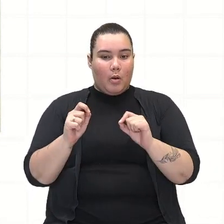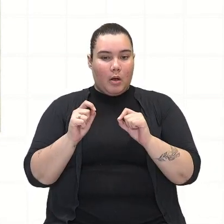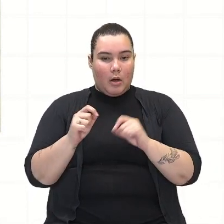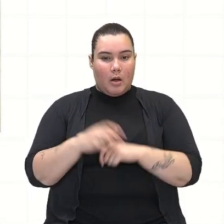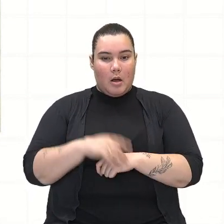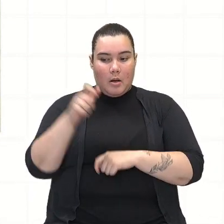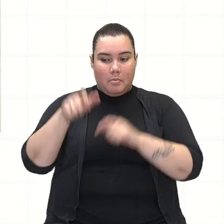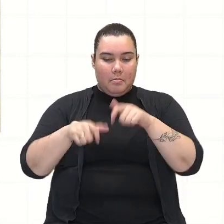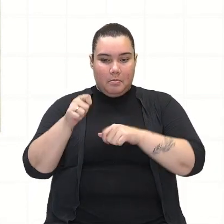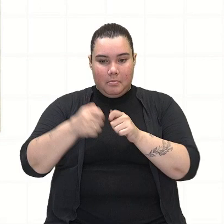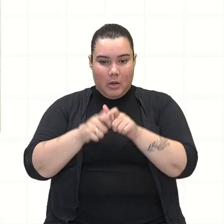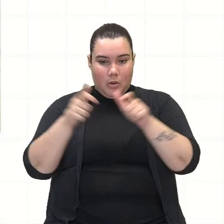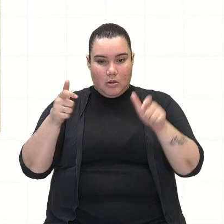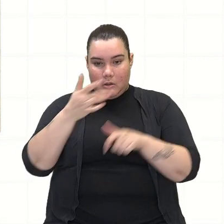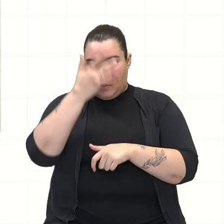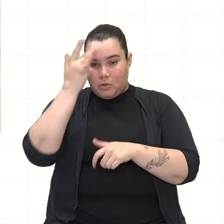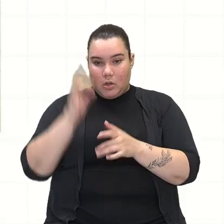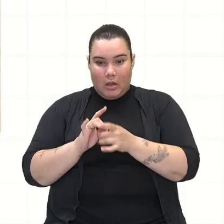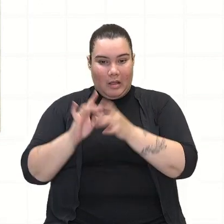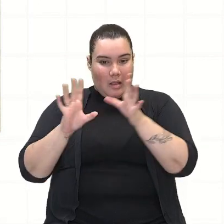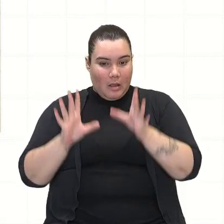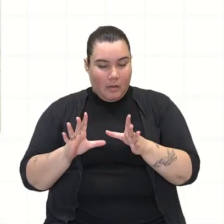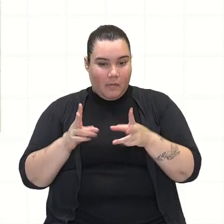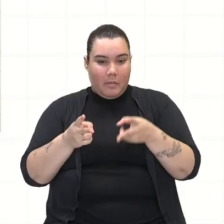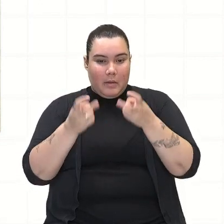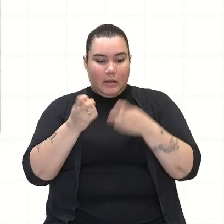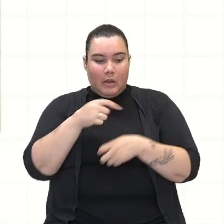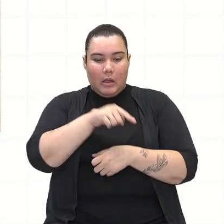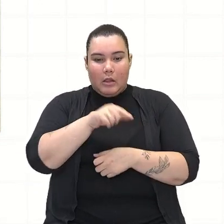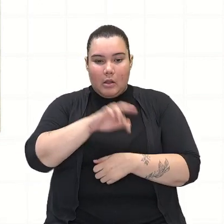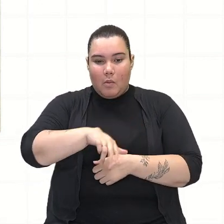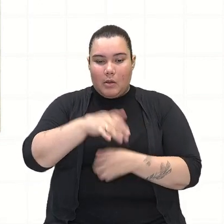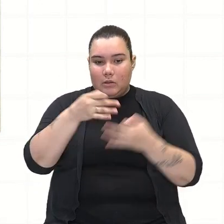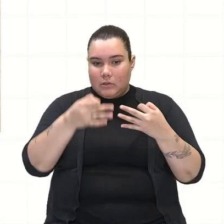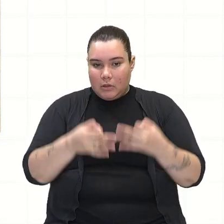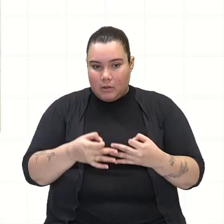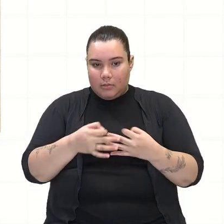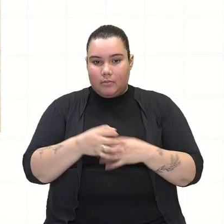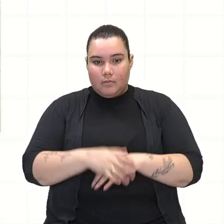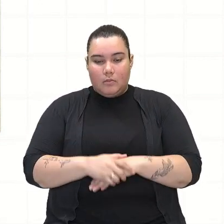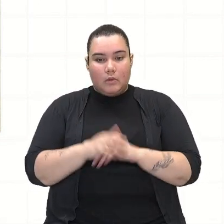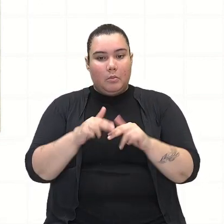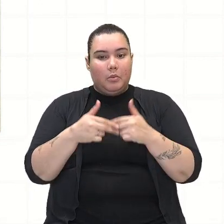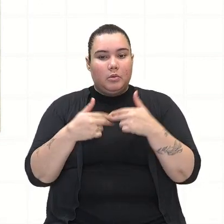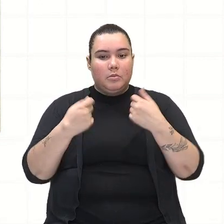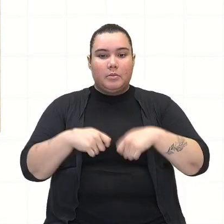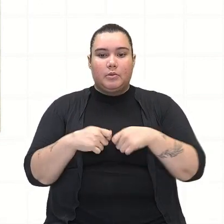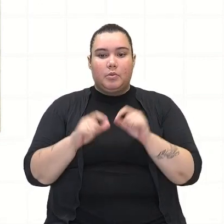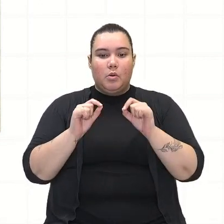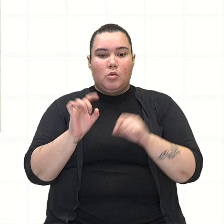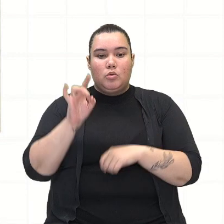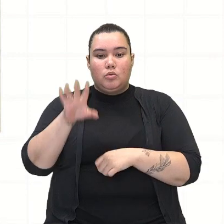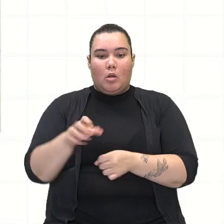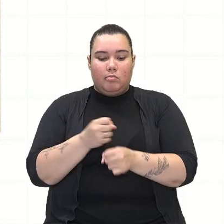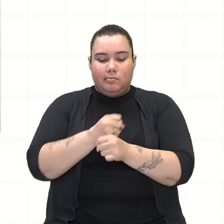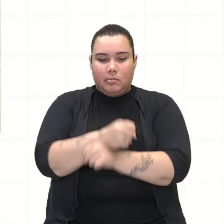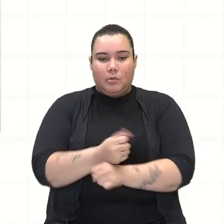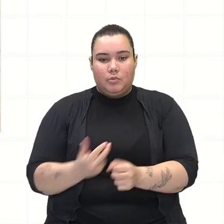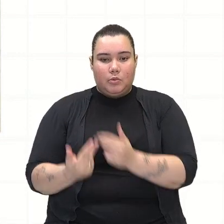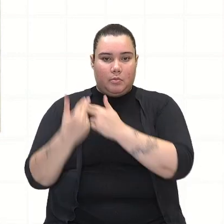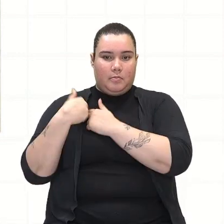indigna para a maioria das pessoas livres. Portanto, era preferível que apenas os escravizados